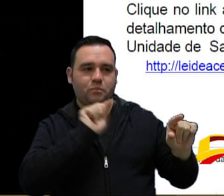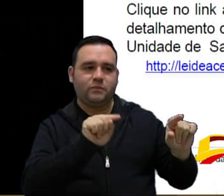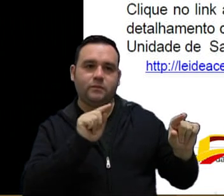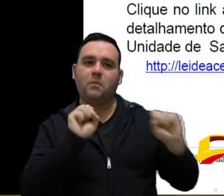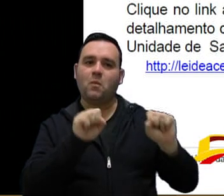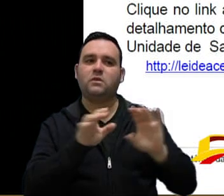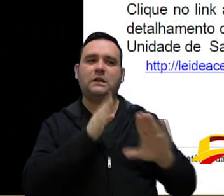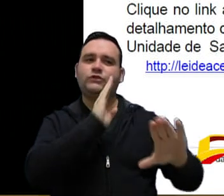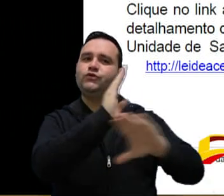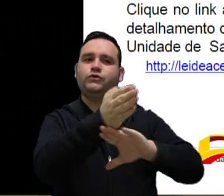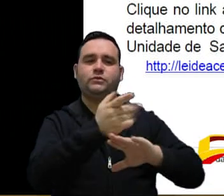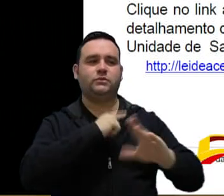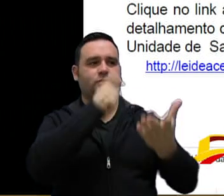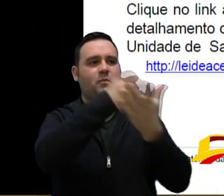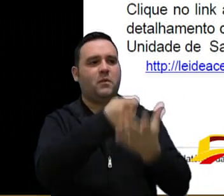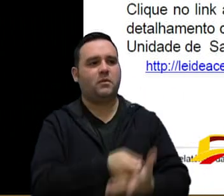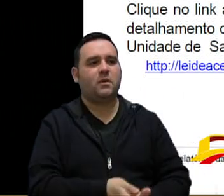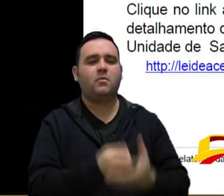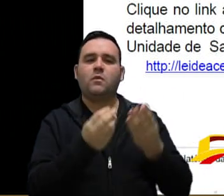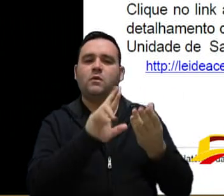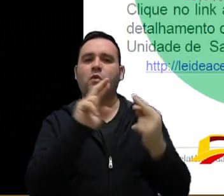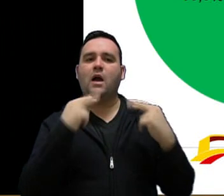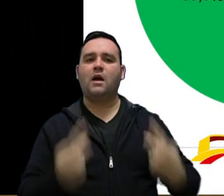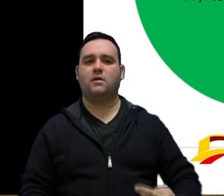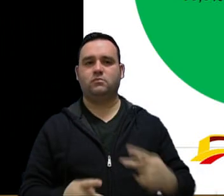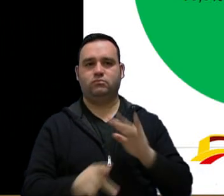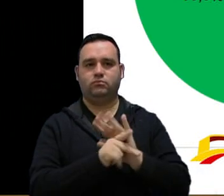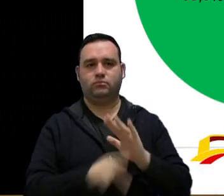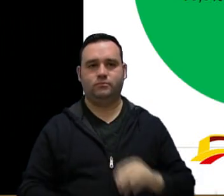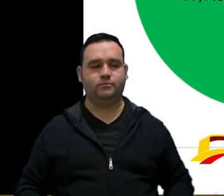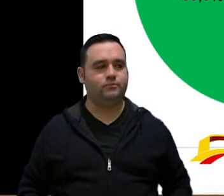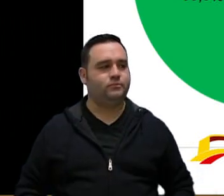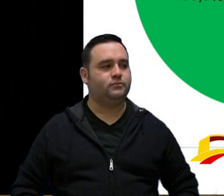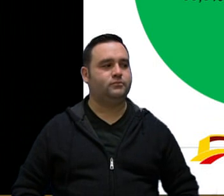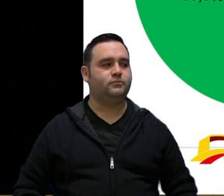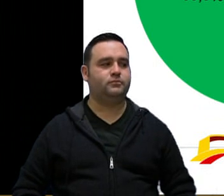que vai direto acesso a folha de recursos humanos